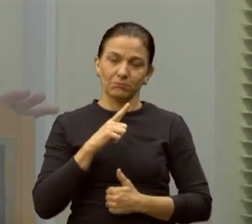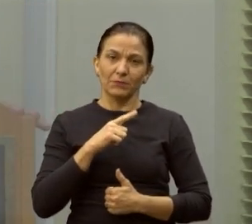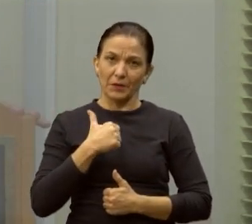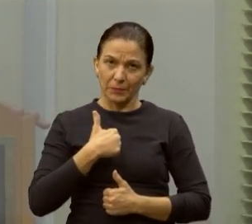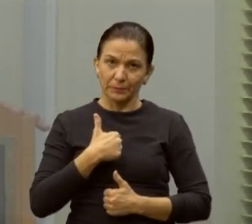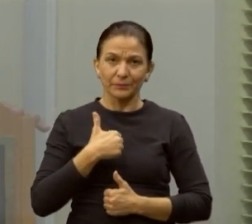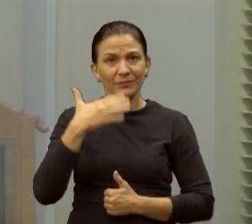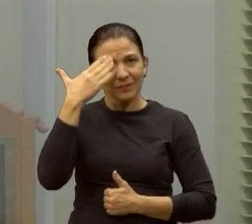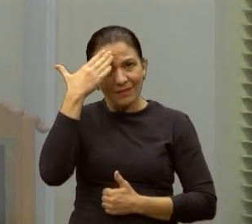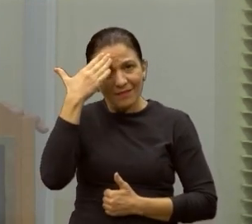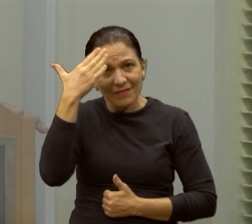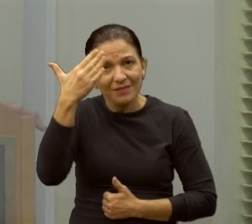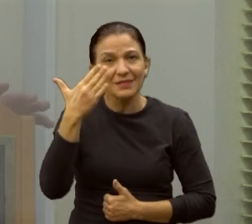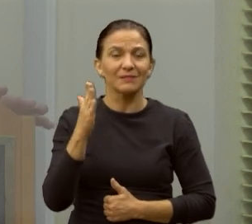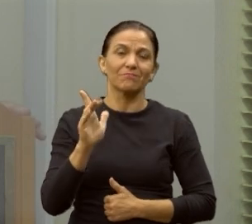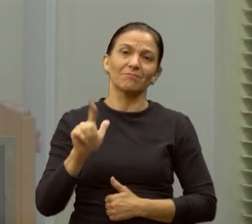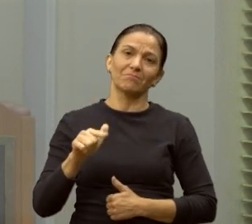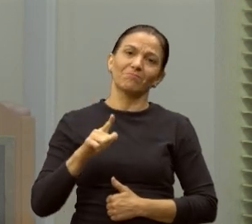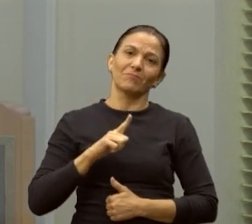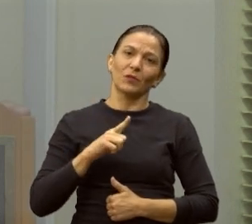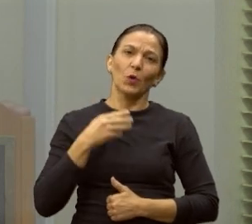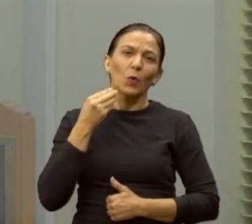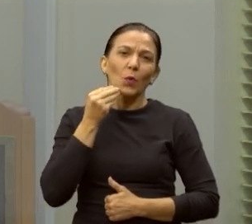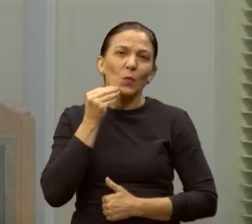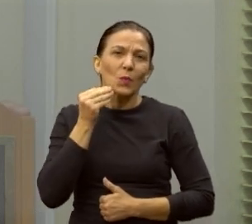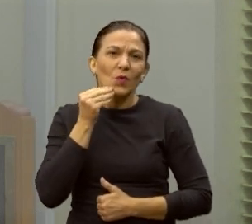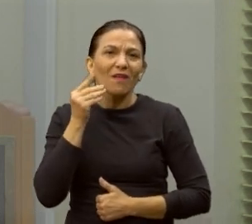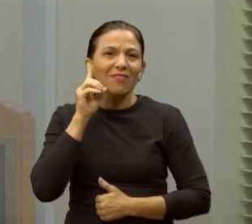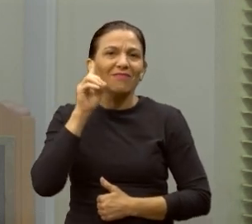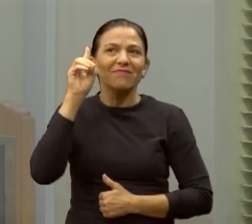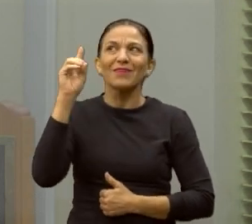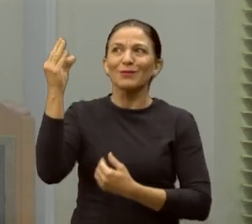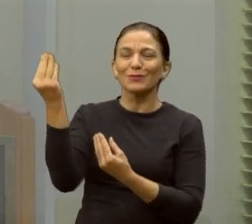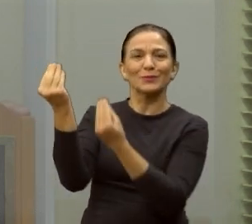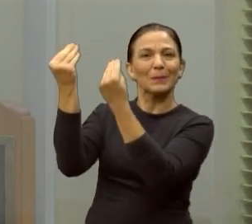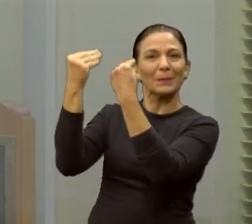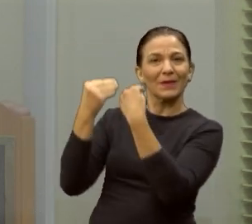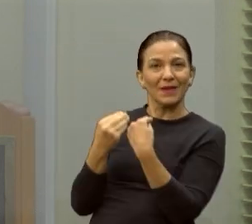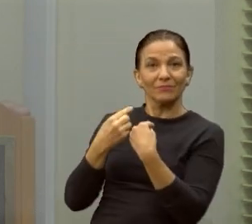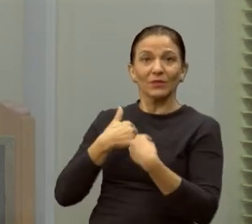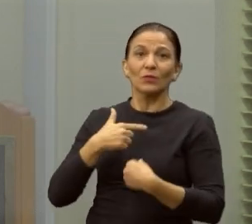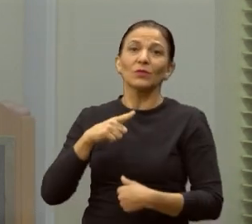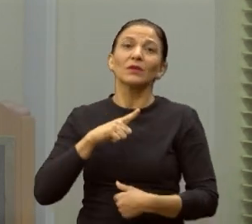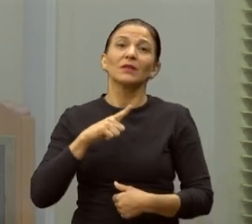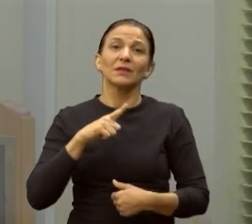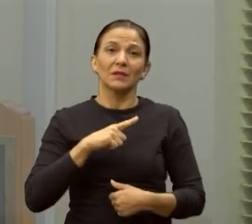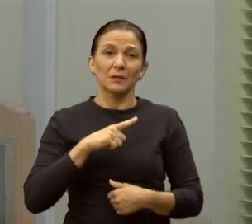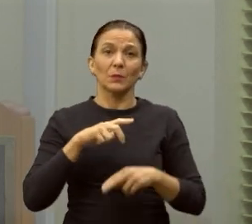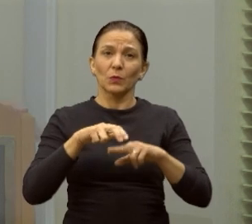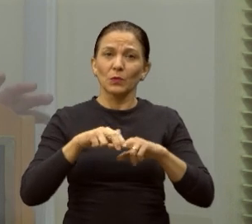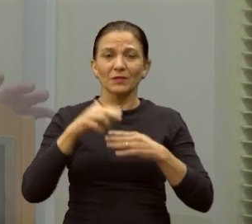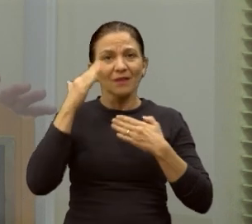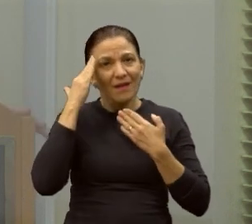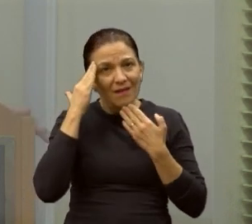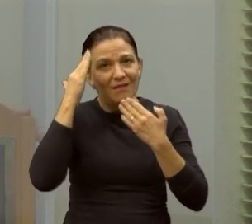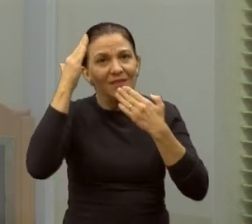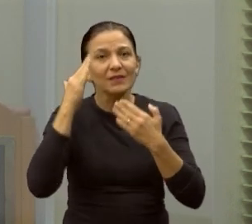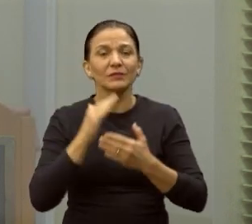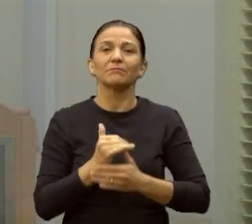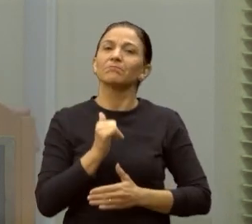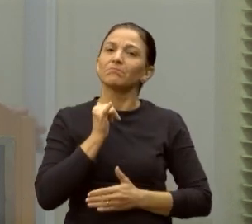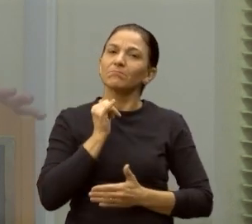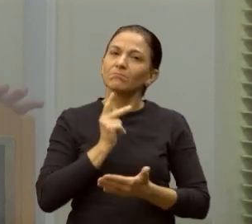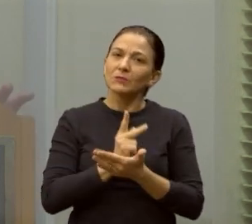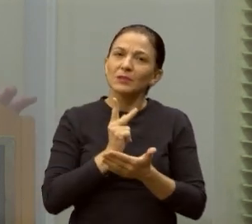só agradecer é oportunidade que Deus dá pra gente né e eu tive e agradeço mais uma vez sempre disse